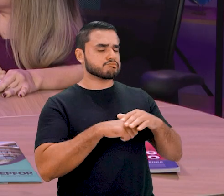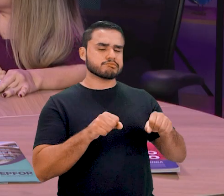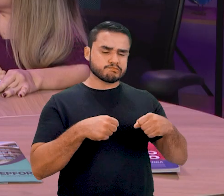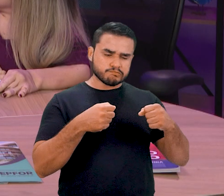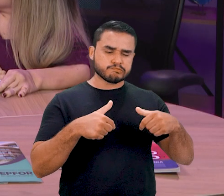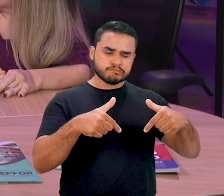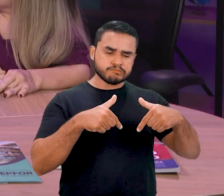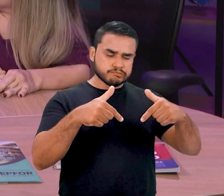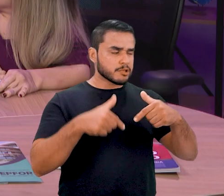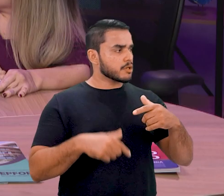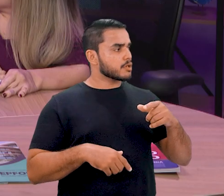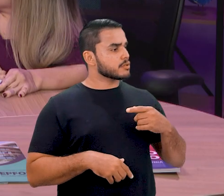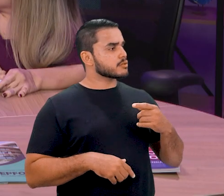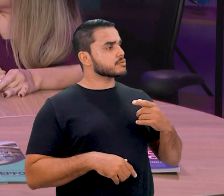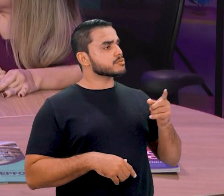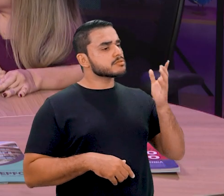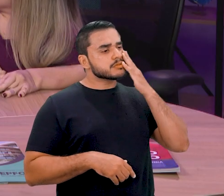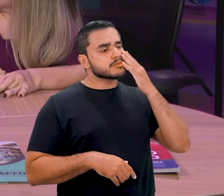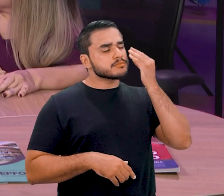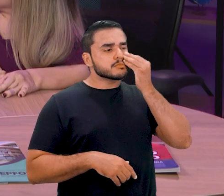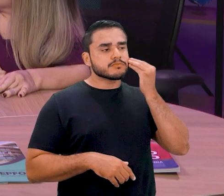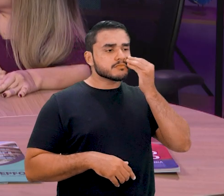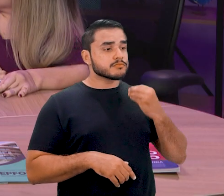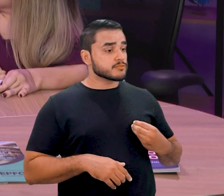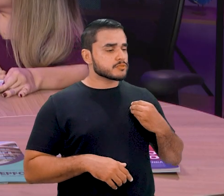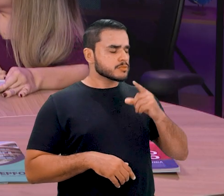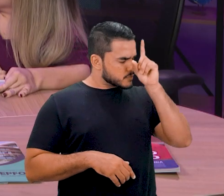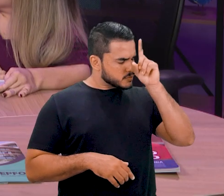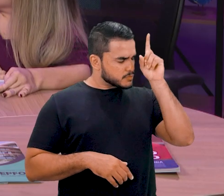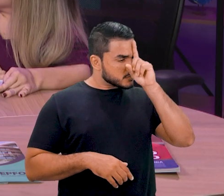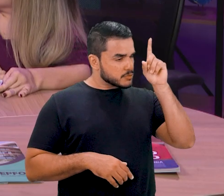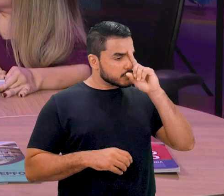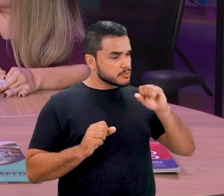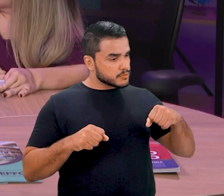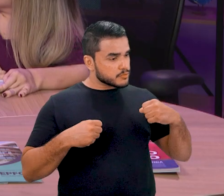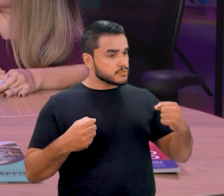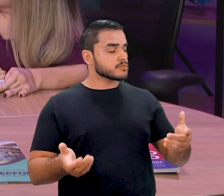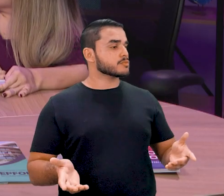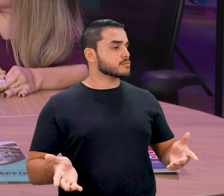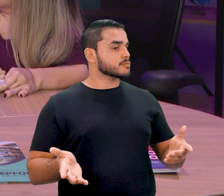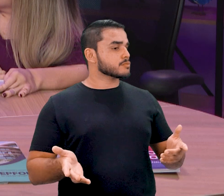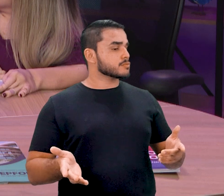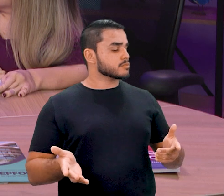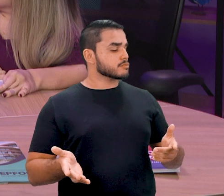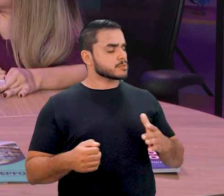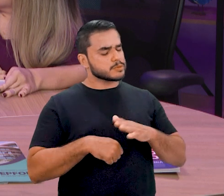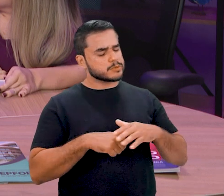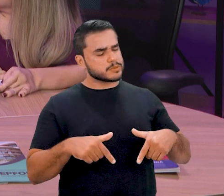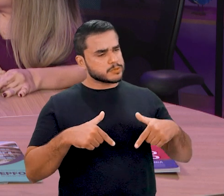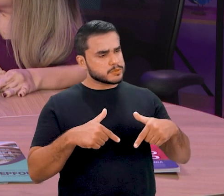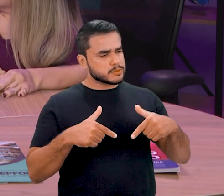Que somos pessoas com deficiência, que vivemos essa realidade todos os dias e que a gente dedica uma vida